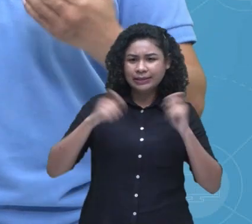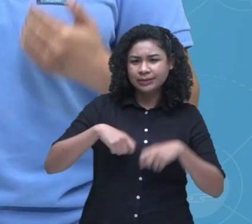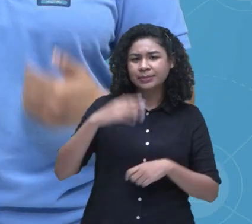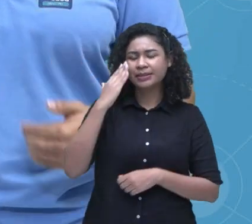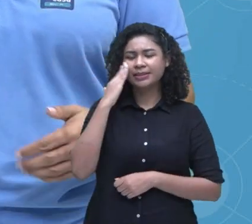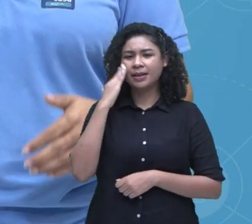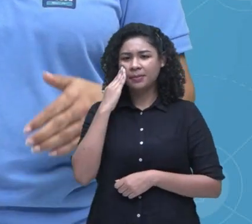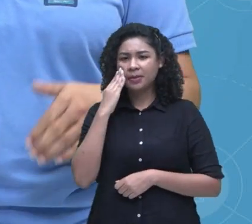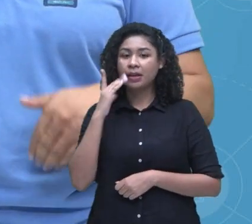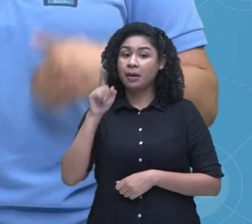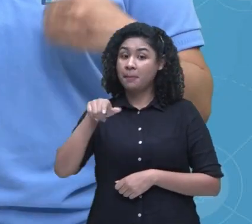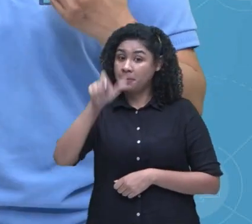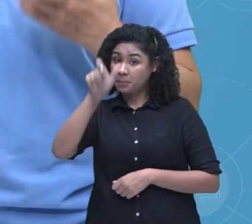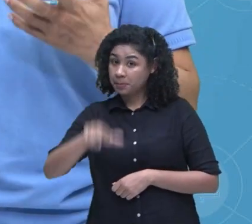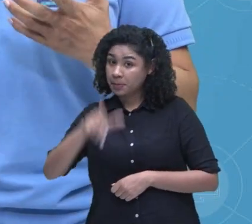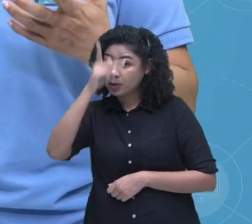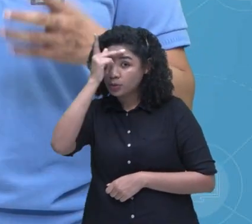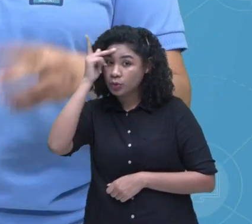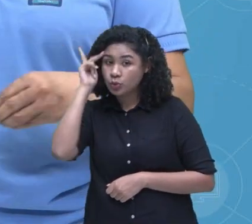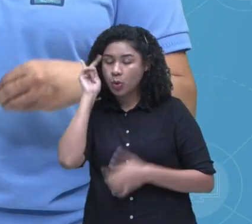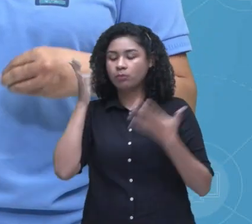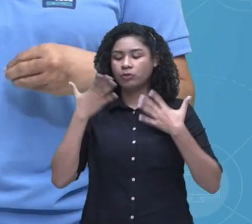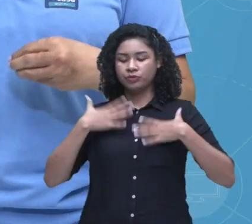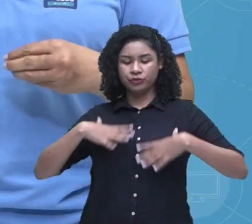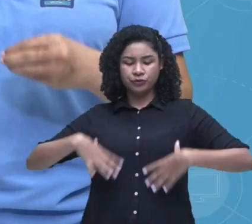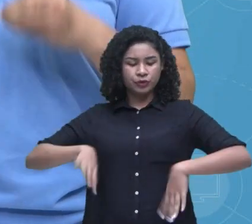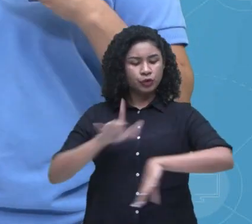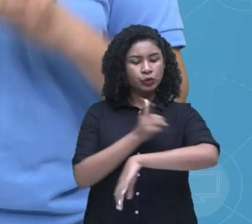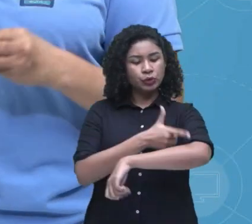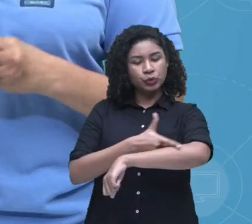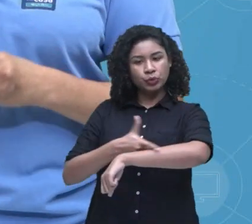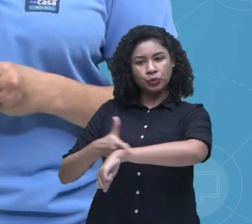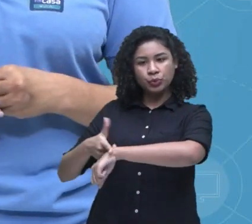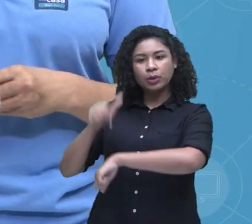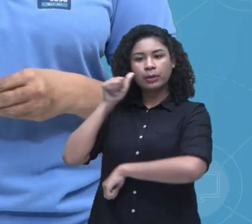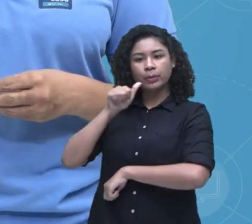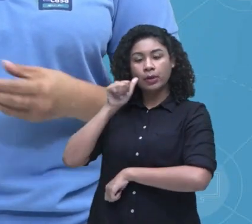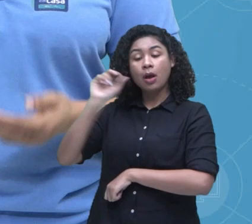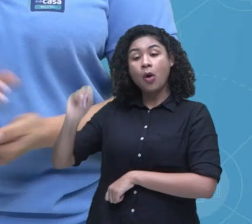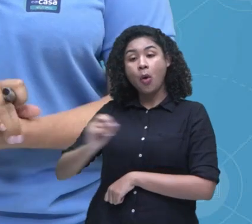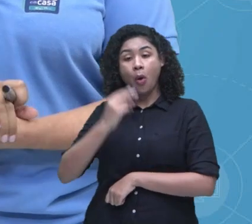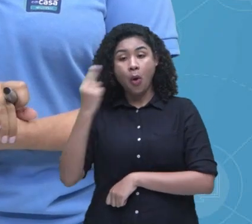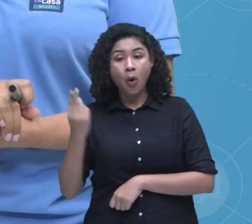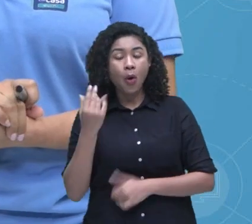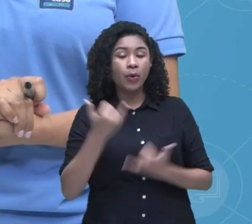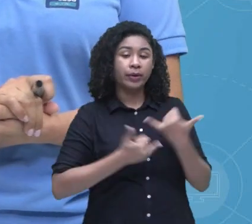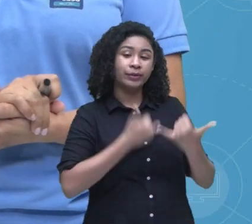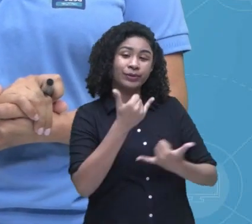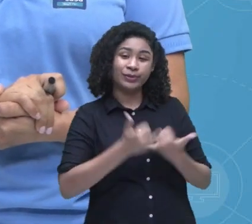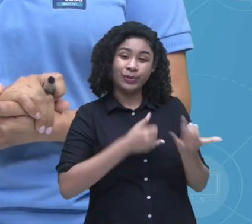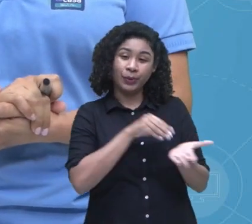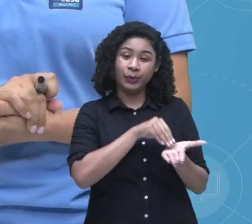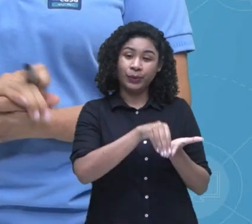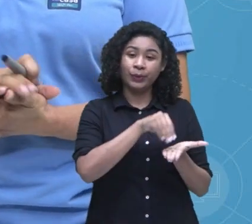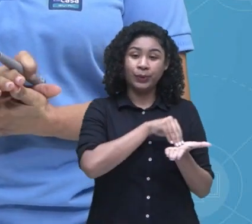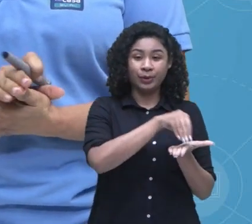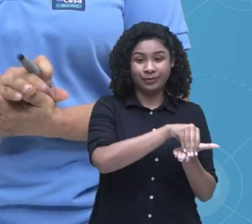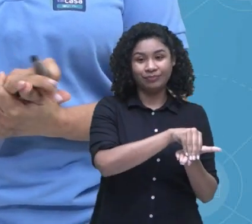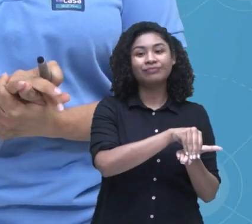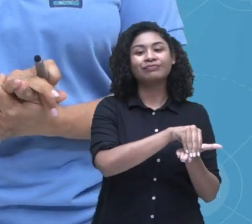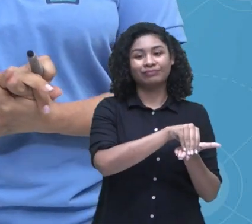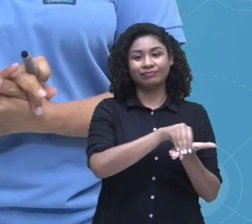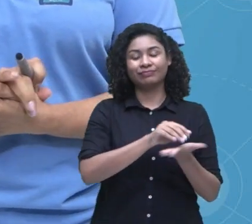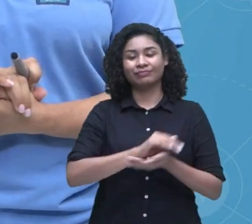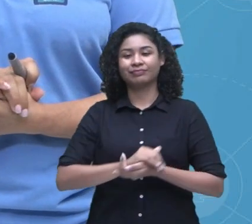dama pessoa, né, que está bem vestida, uma senhora, ou se é se referindo ao jogo, né, a peça